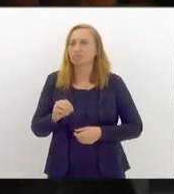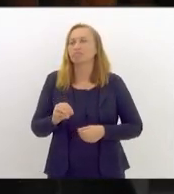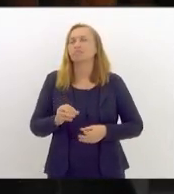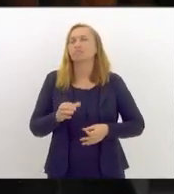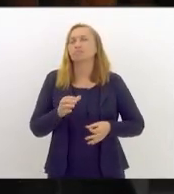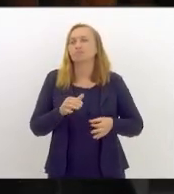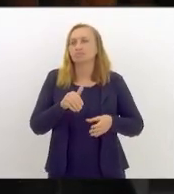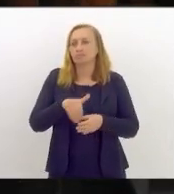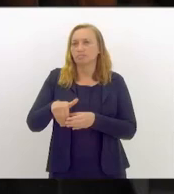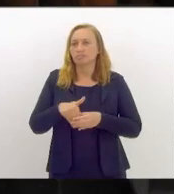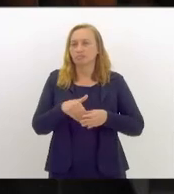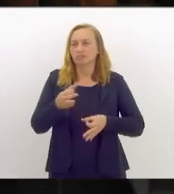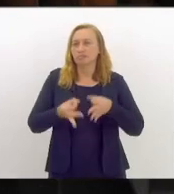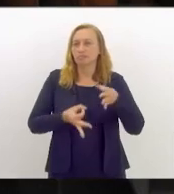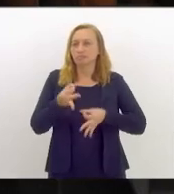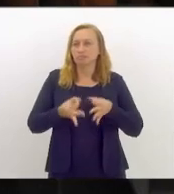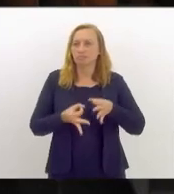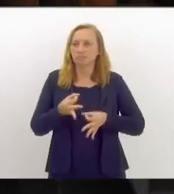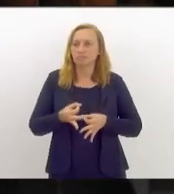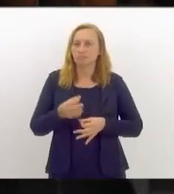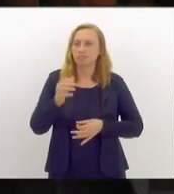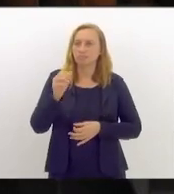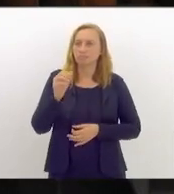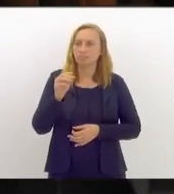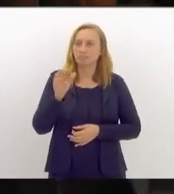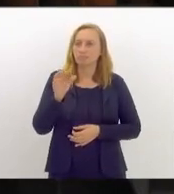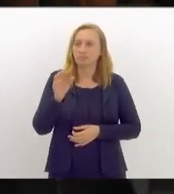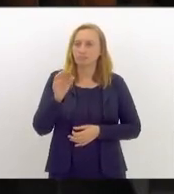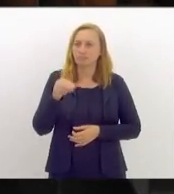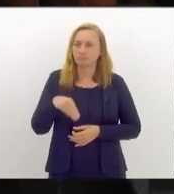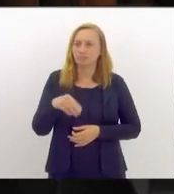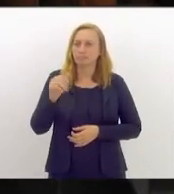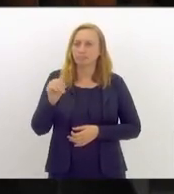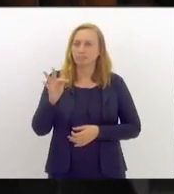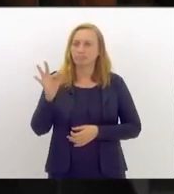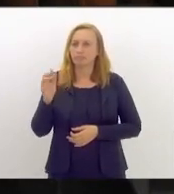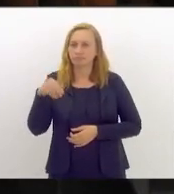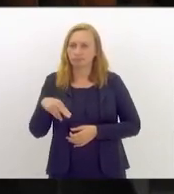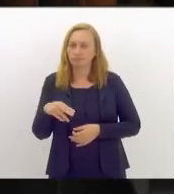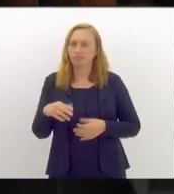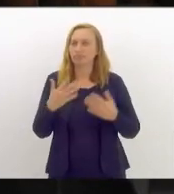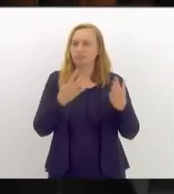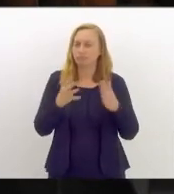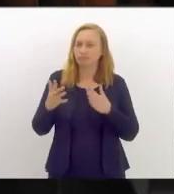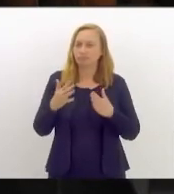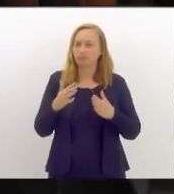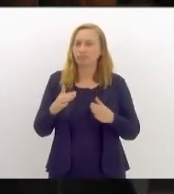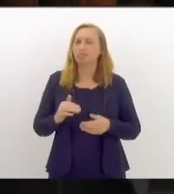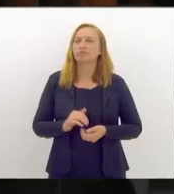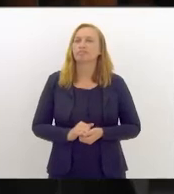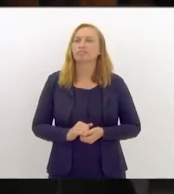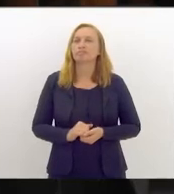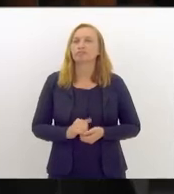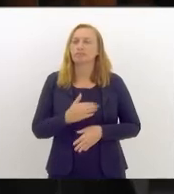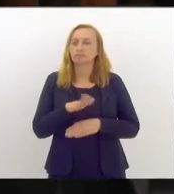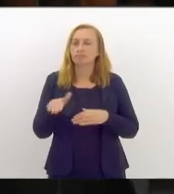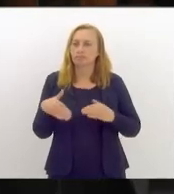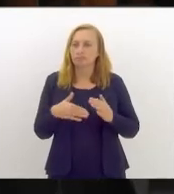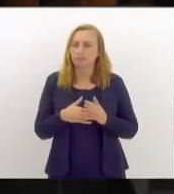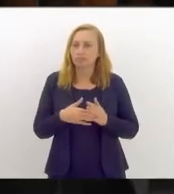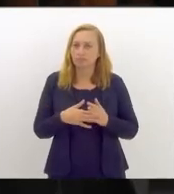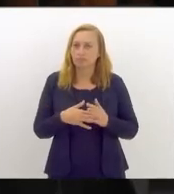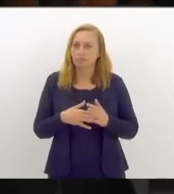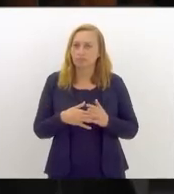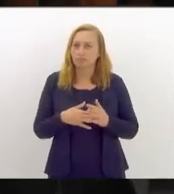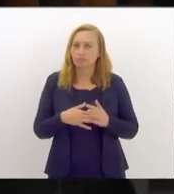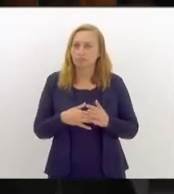eleitoral Dr Marfan Vieira saudando Dr marfão saúde todos